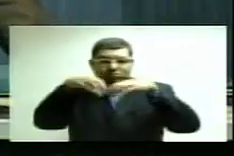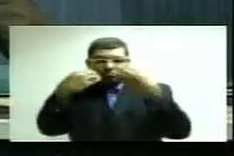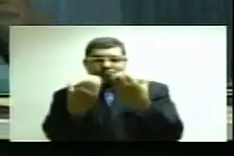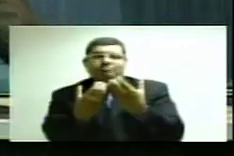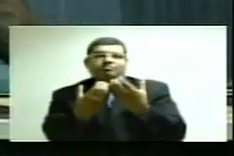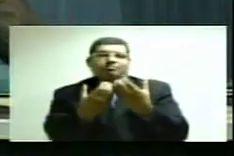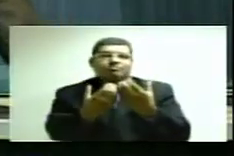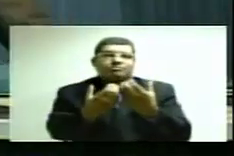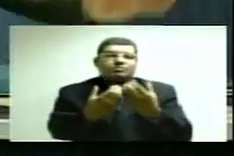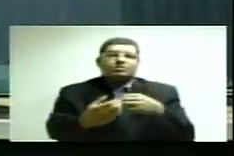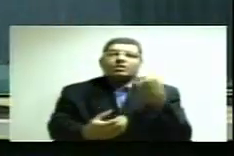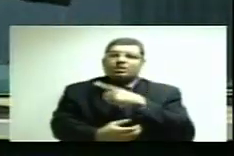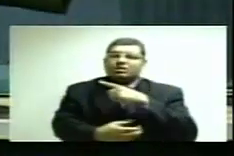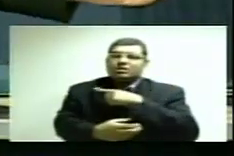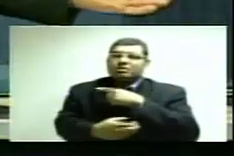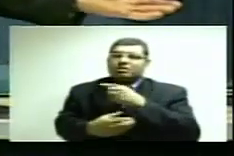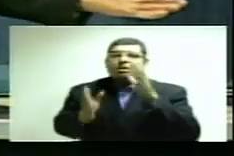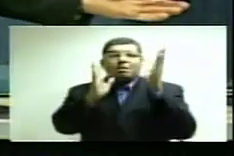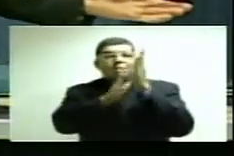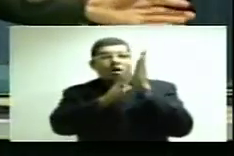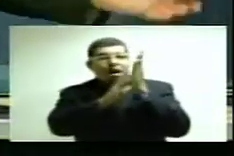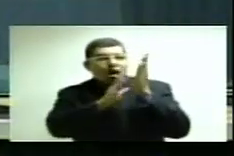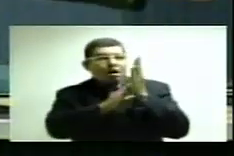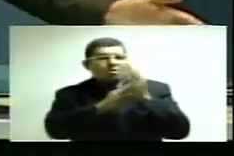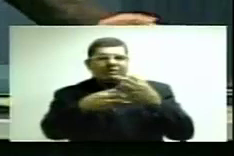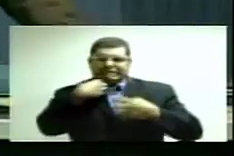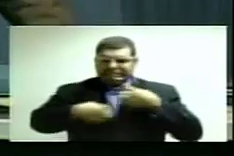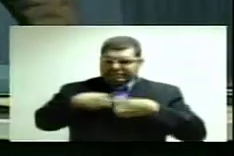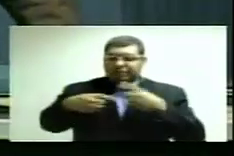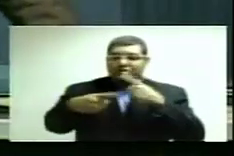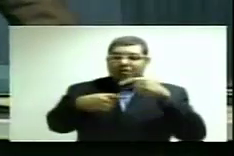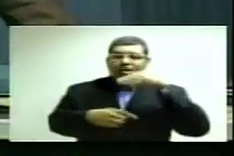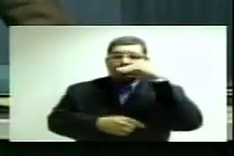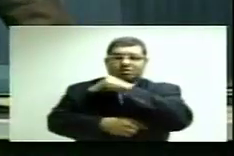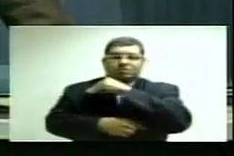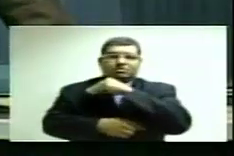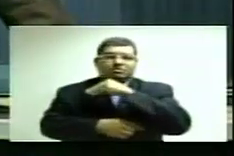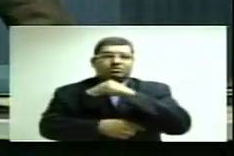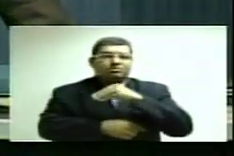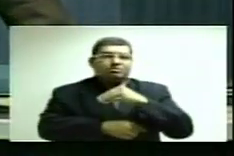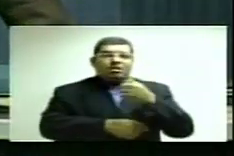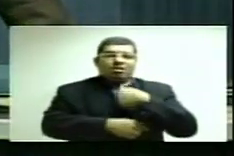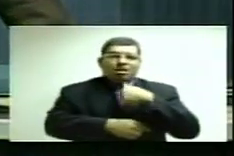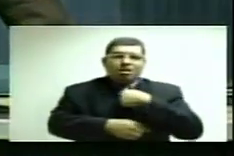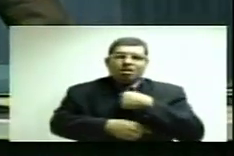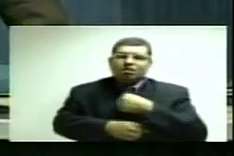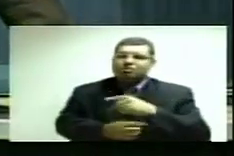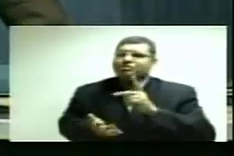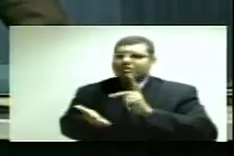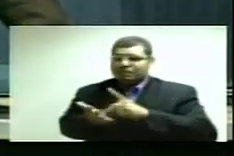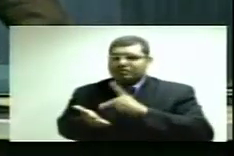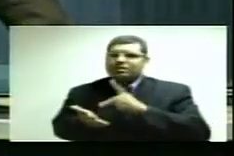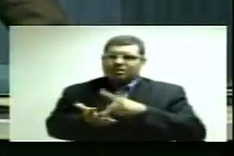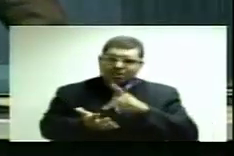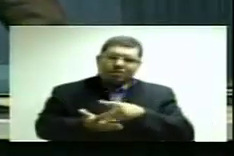Copa. E nós estamos batendo palma para isso, indignados porque disseram que aqui é muito quente. Eu,